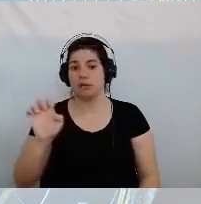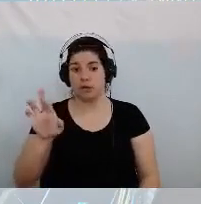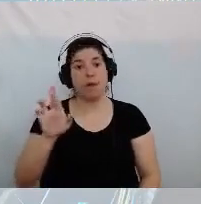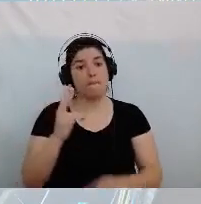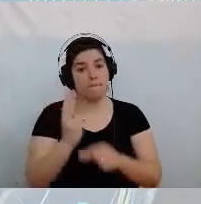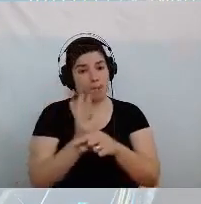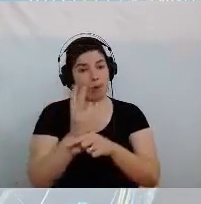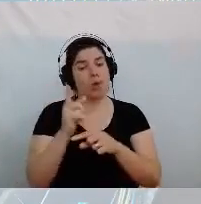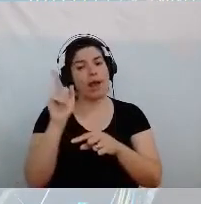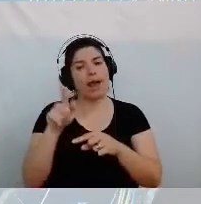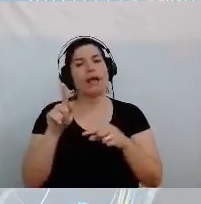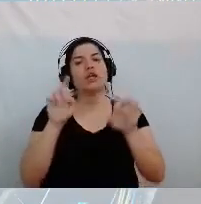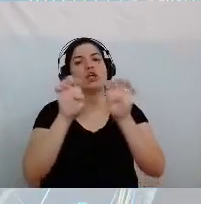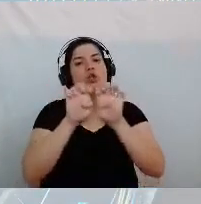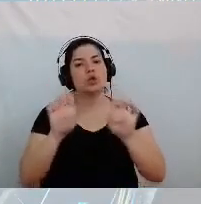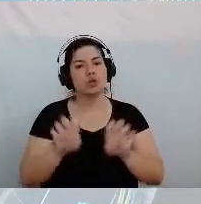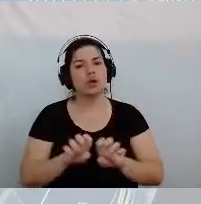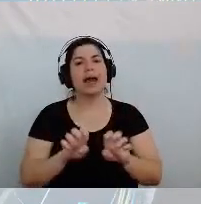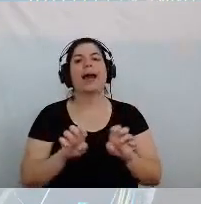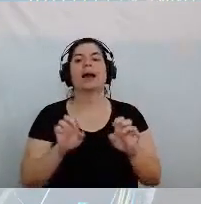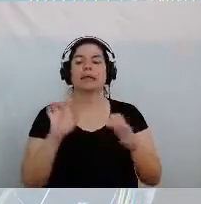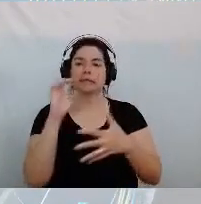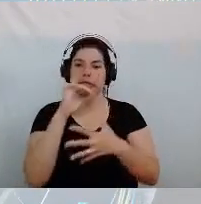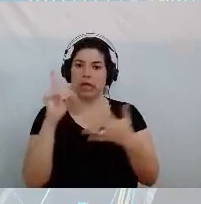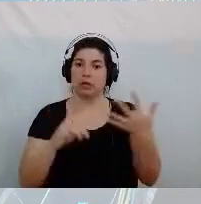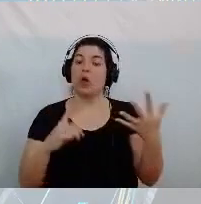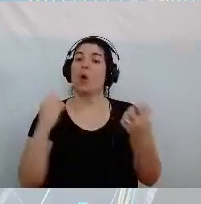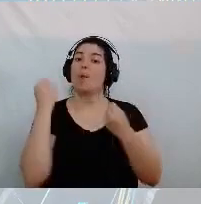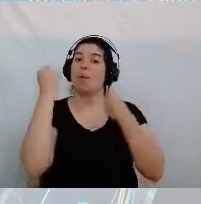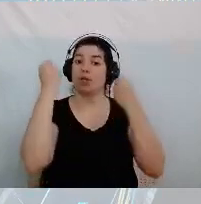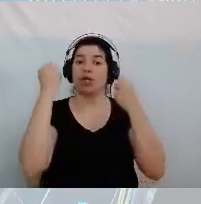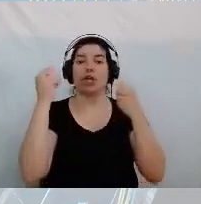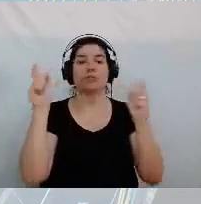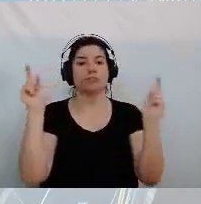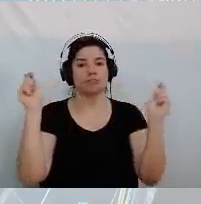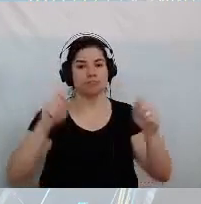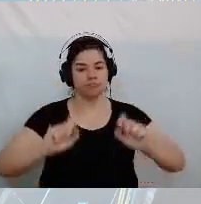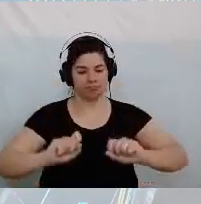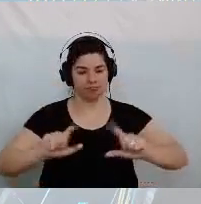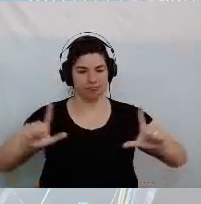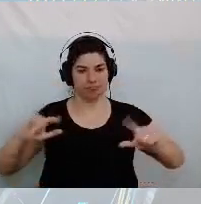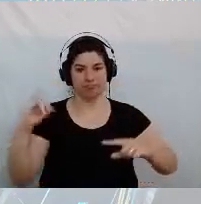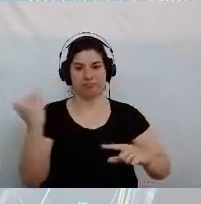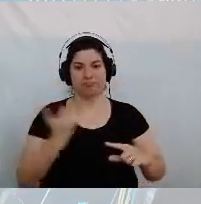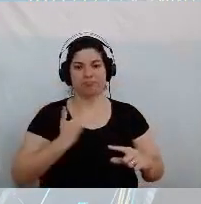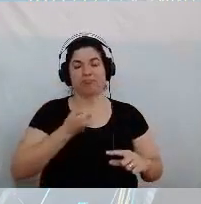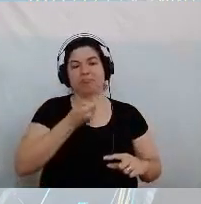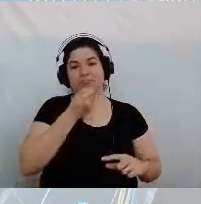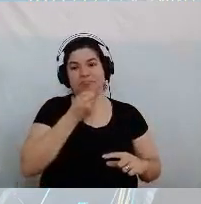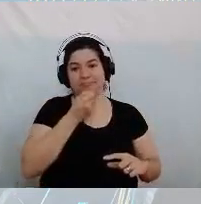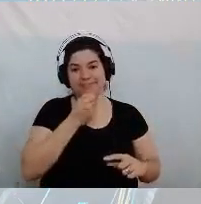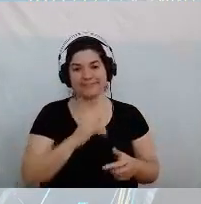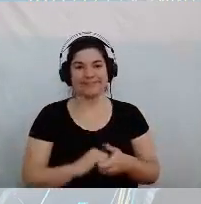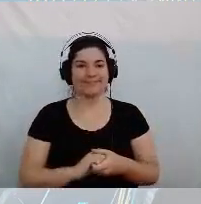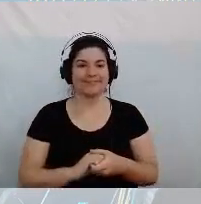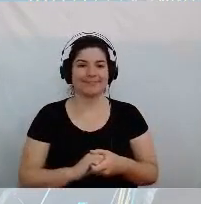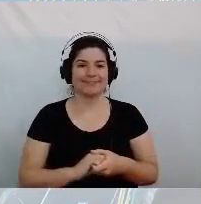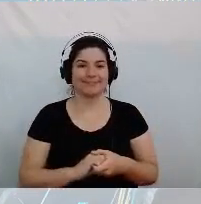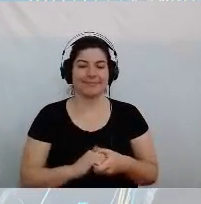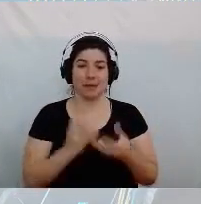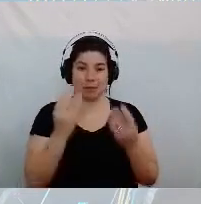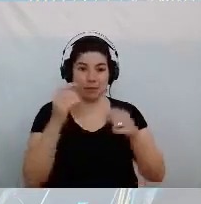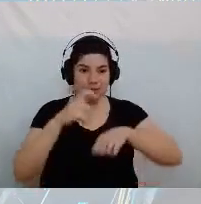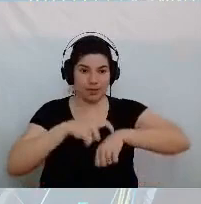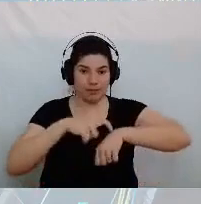estrutura de dados probabilística Super Poderosa aí Abriu a minha tela rapaz Ninguém me avisou e coisa só faz muito tempo que tá lá